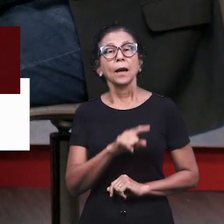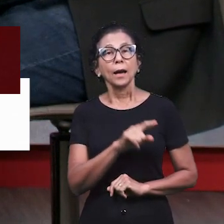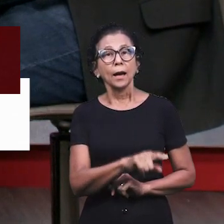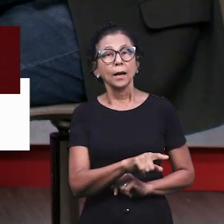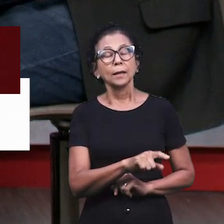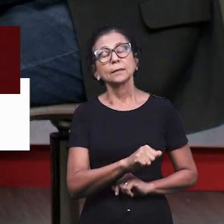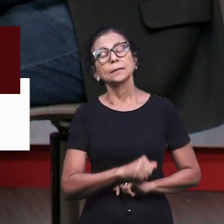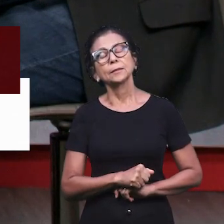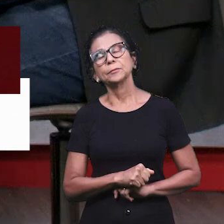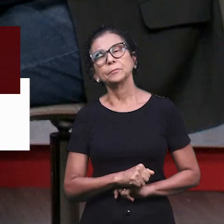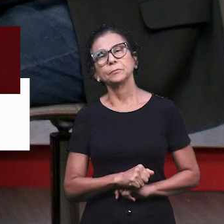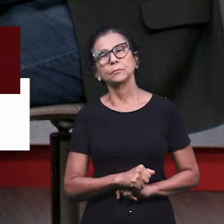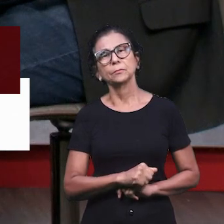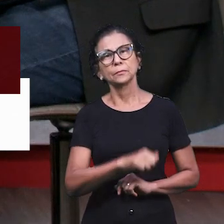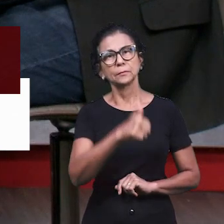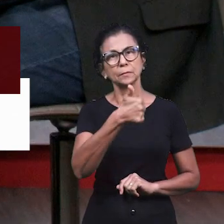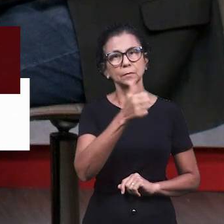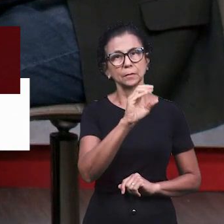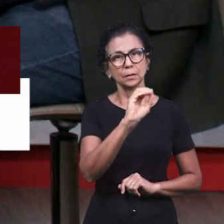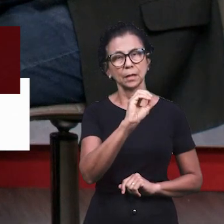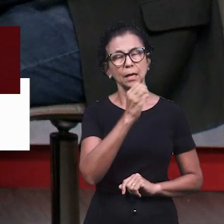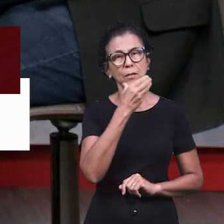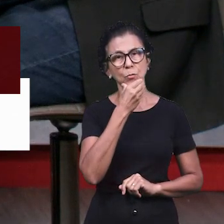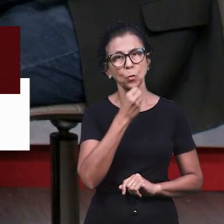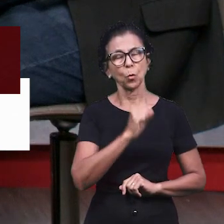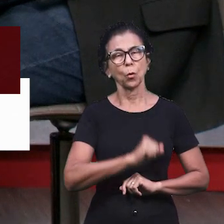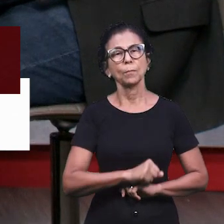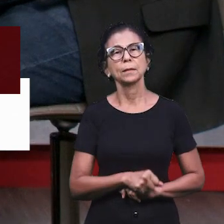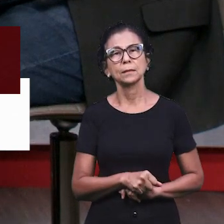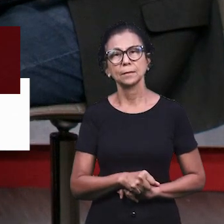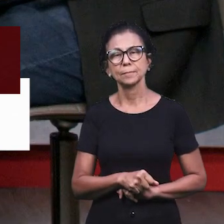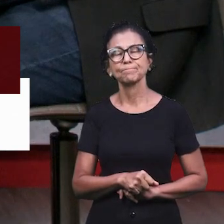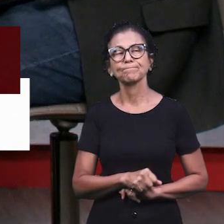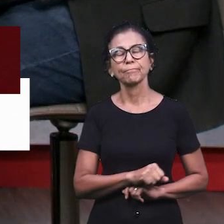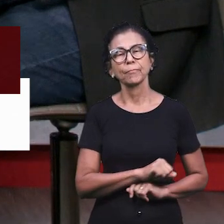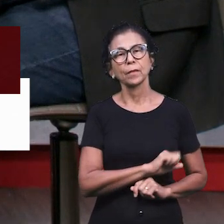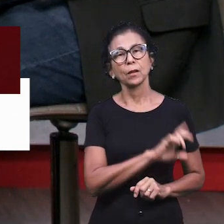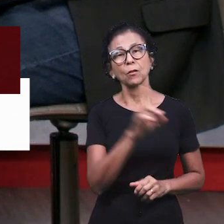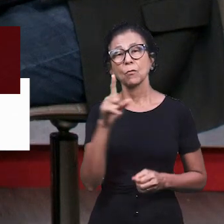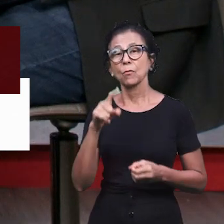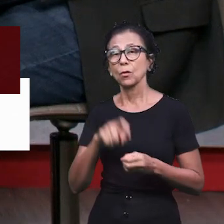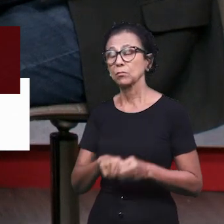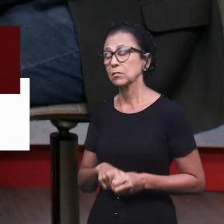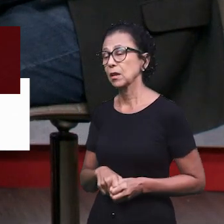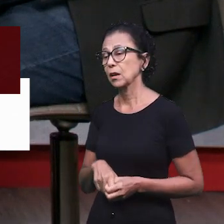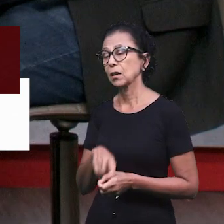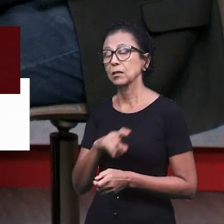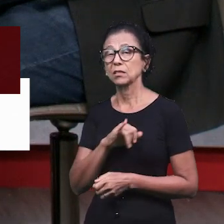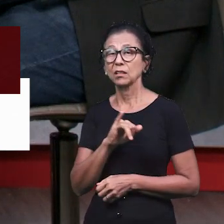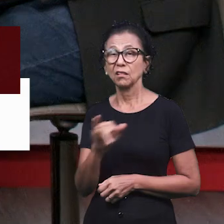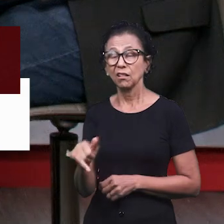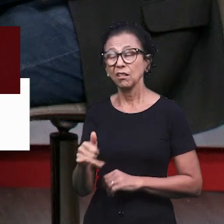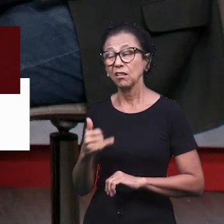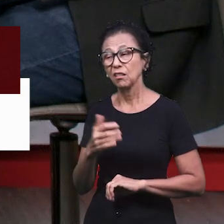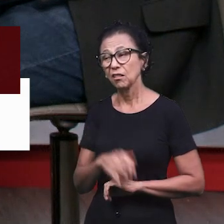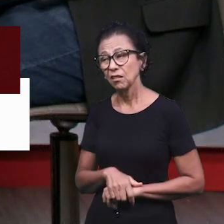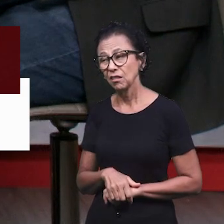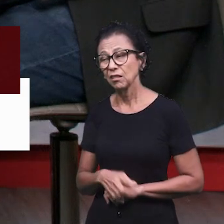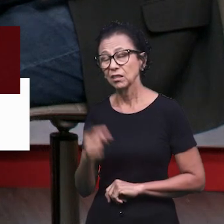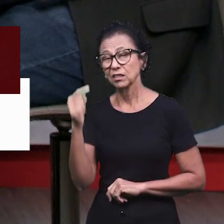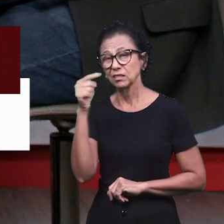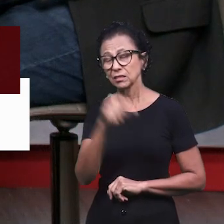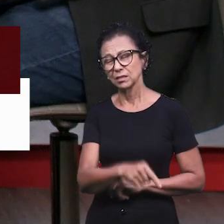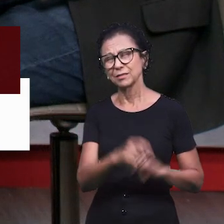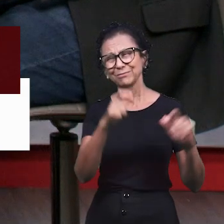notícias. 10 deles trouxeram ali uma palavra de desânimo, dizendo que eles